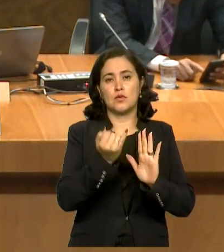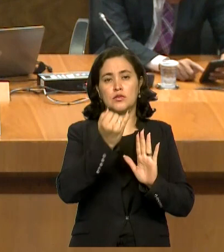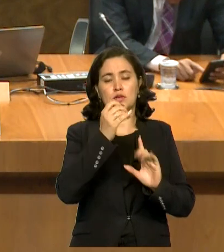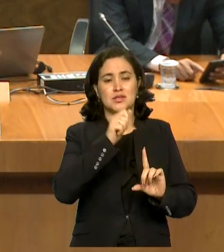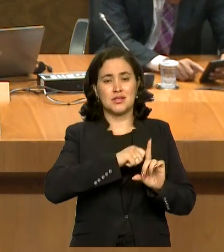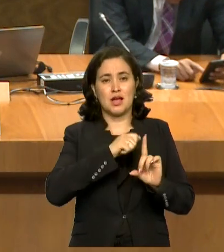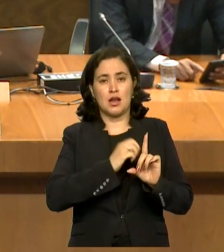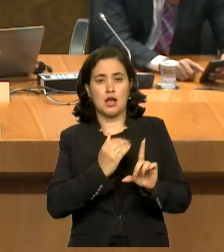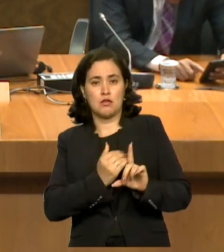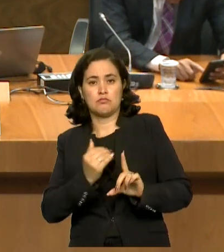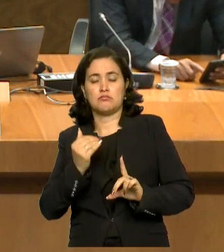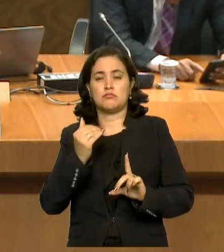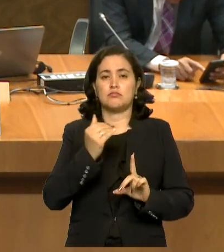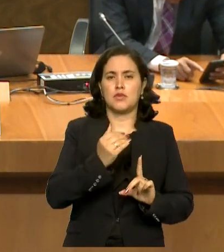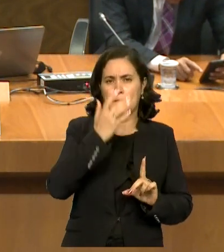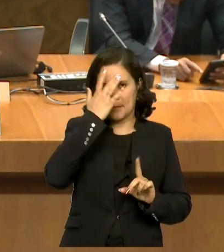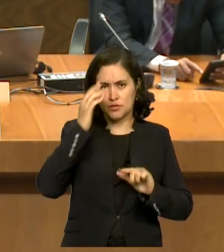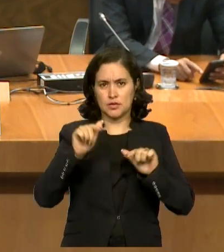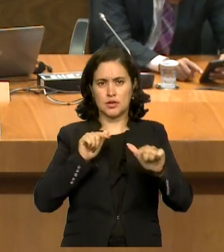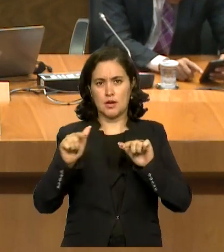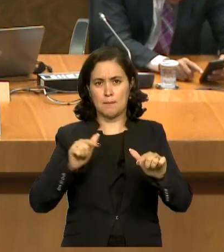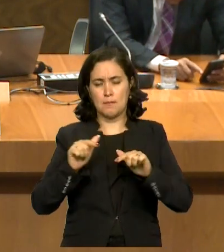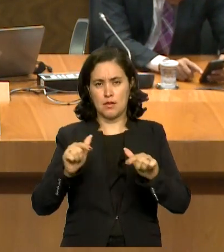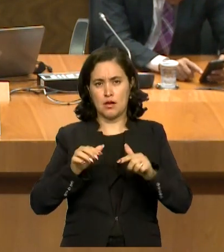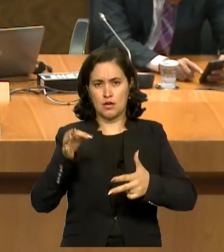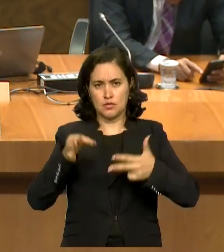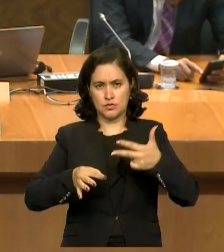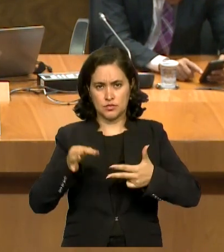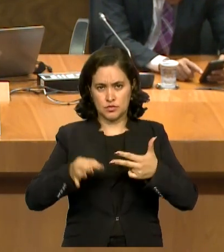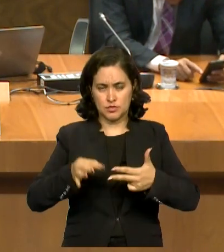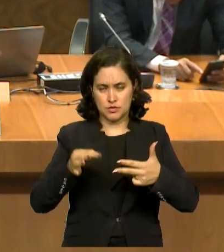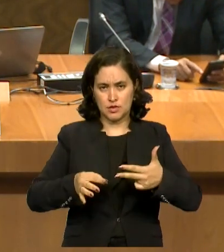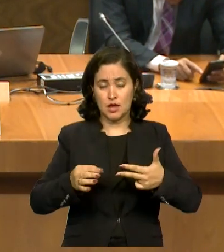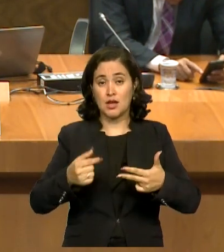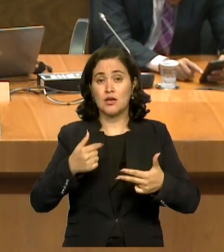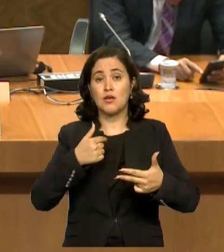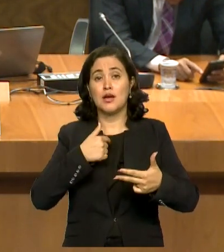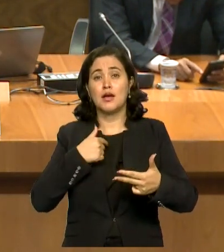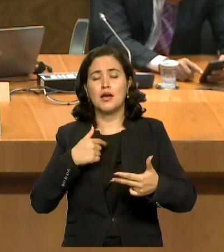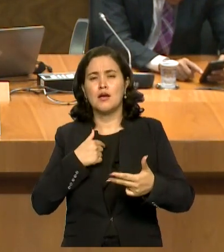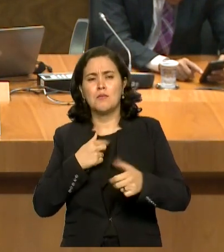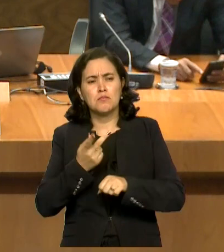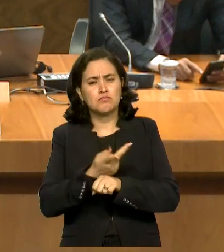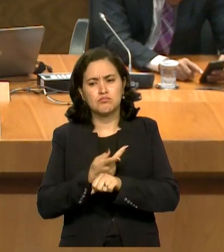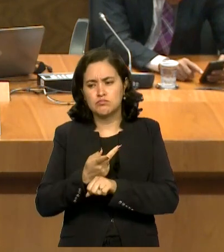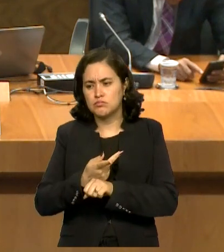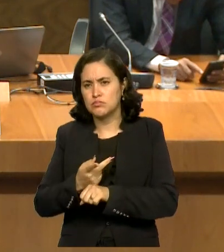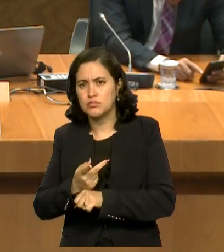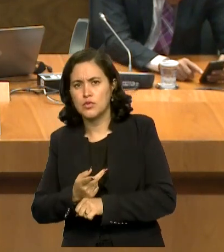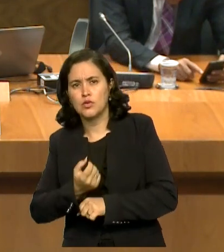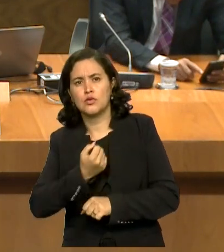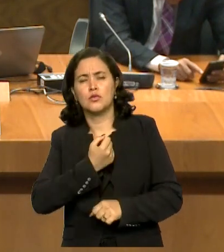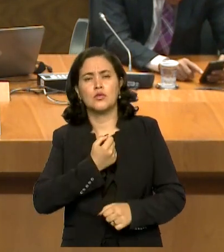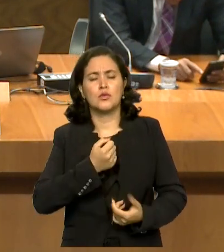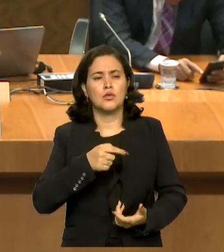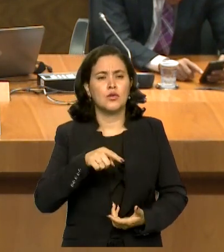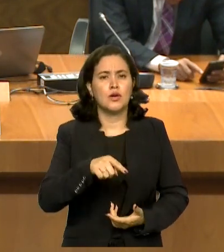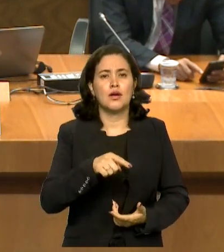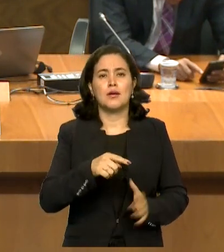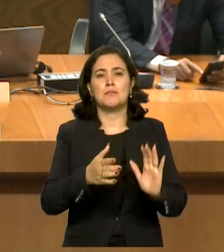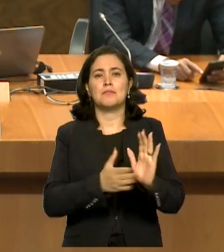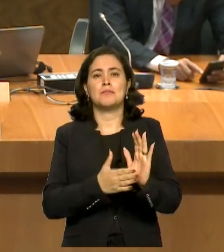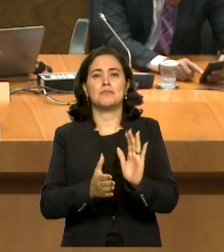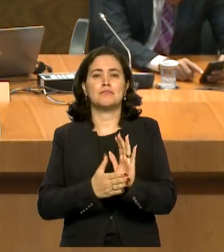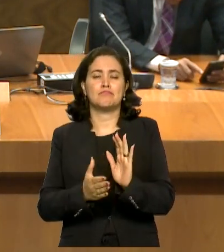Eu até busquei a numeração do projeto para também apresentar esse requerimento desde dezembro, mas o deputado Roberto Costa, muito diligente, acabou saindo